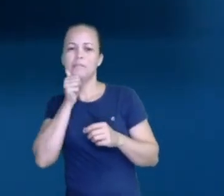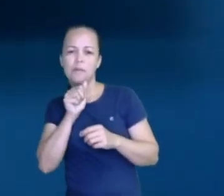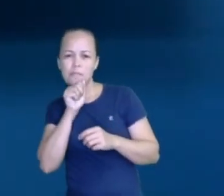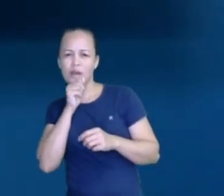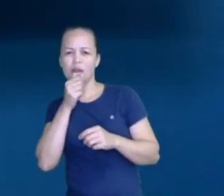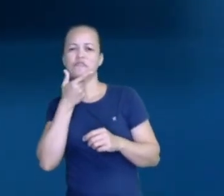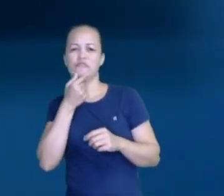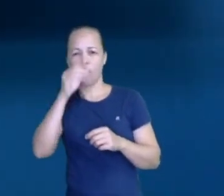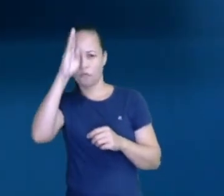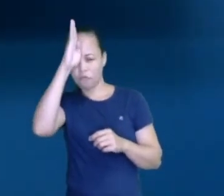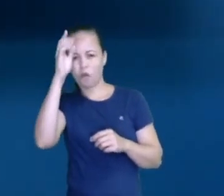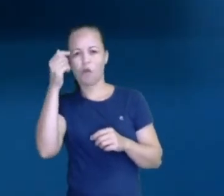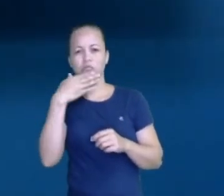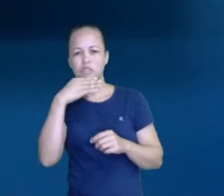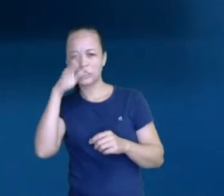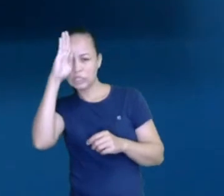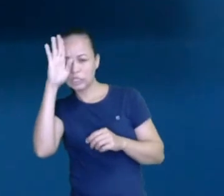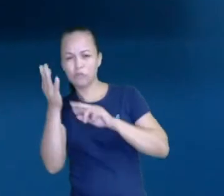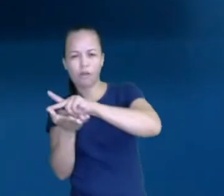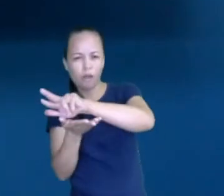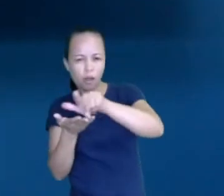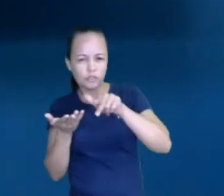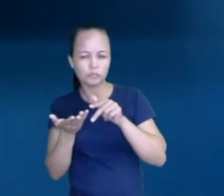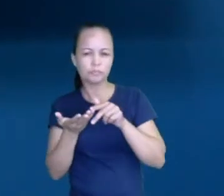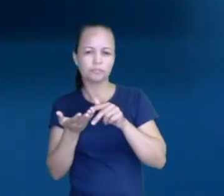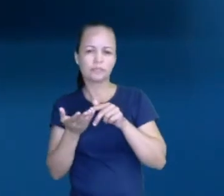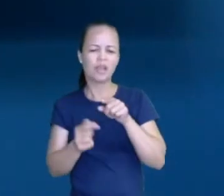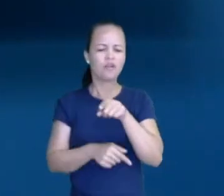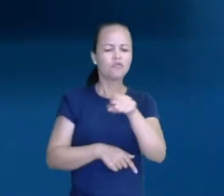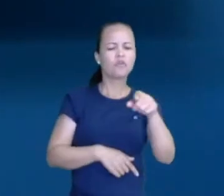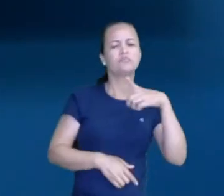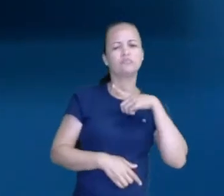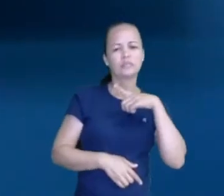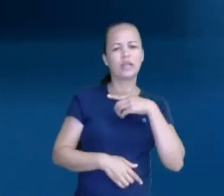saber, você tem vovó e vovô ou eles